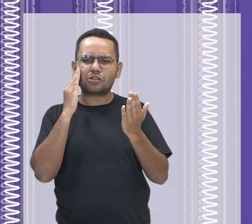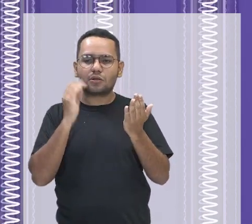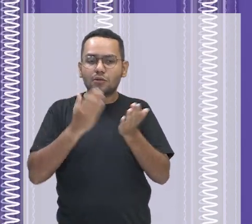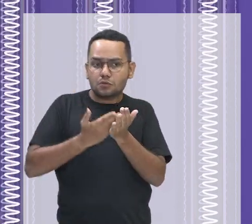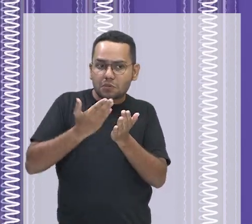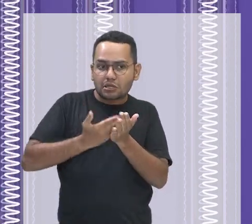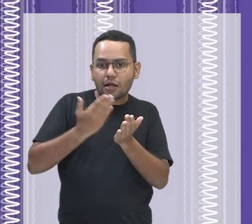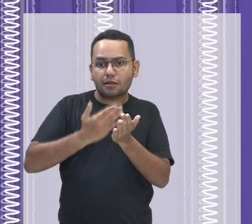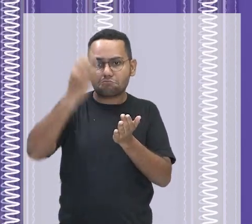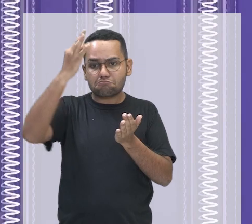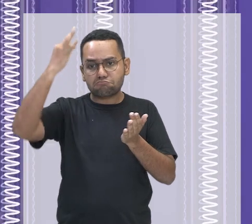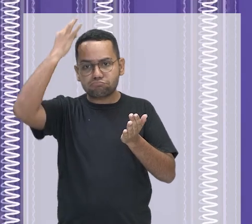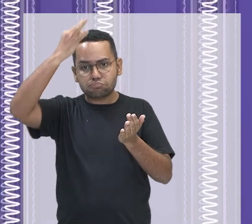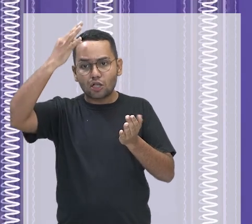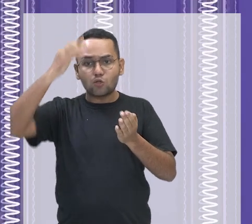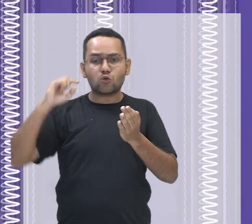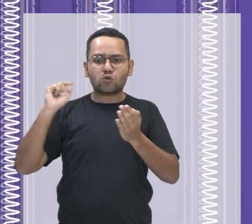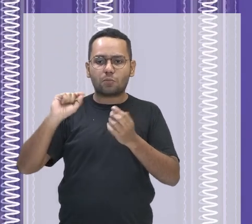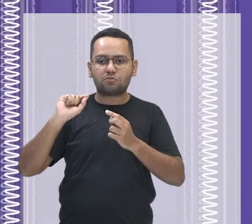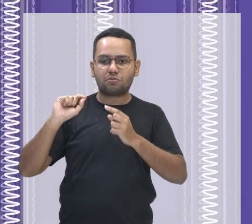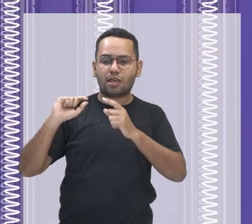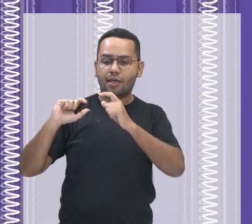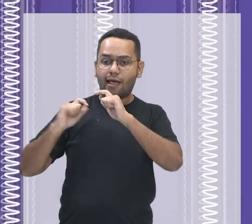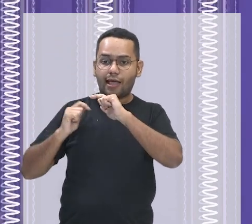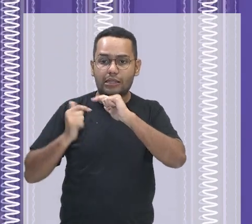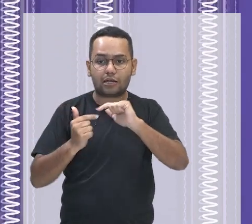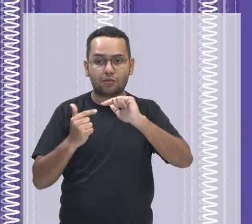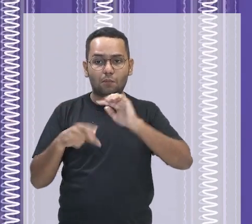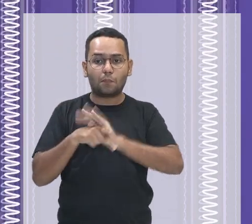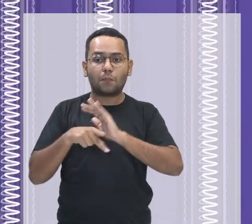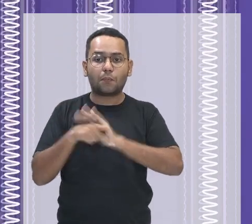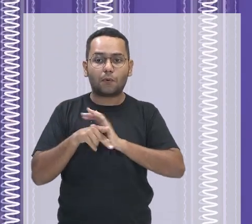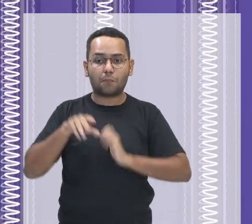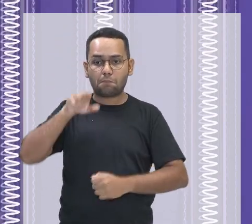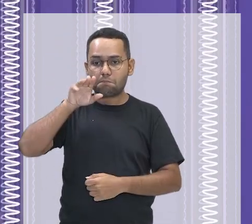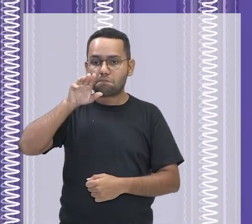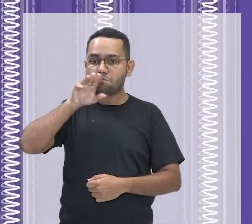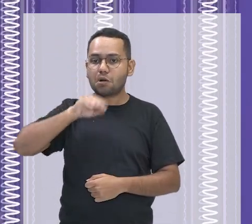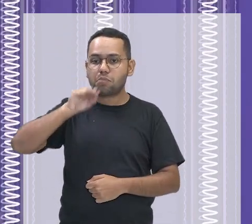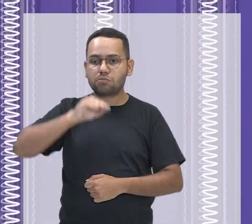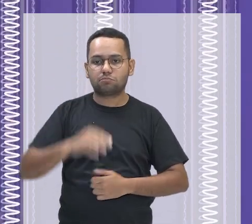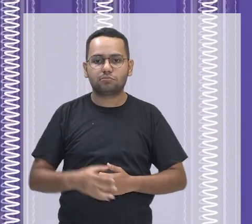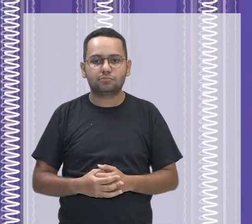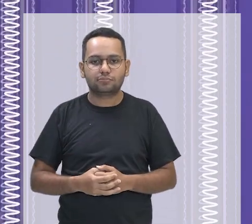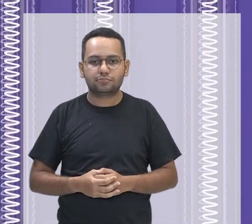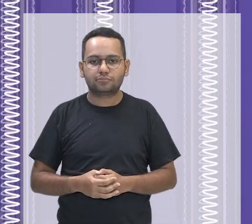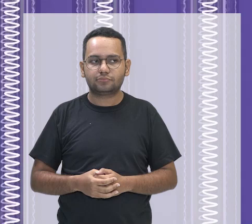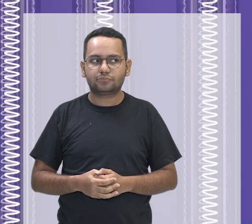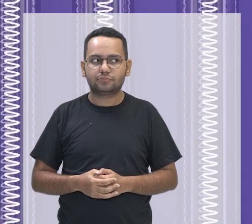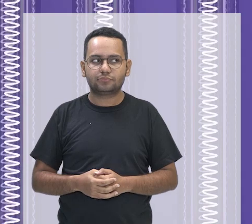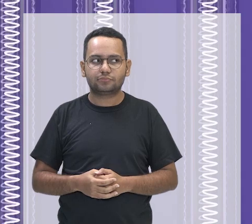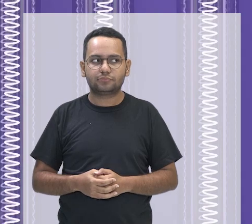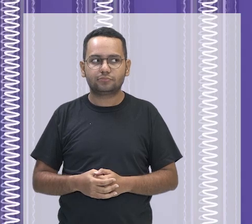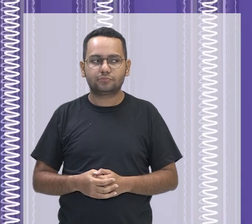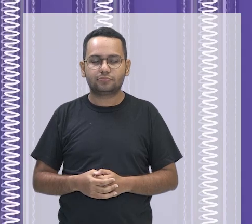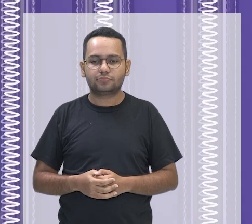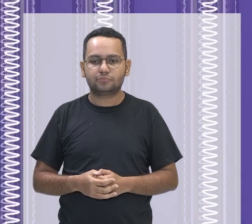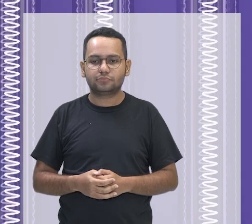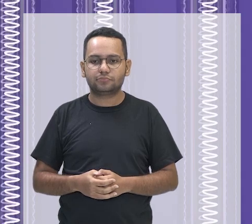tradição oral. Então, ela vai formando aí a gente nesse sentido. Então, para